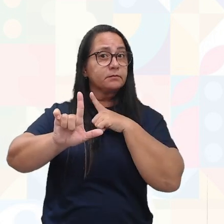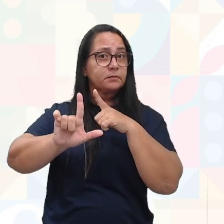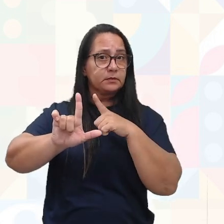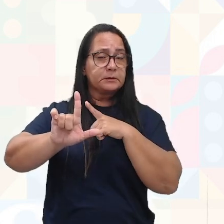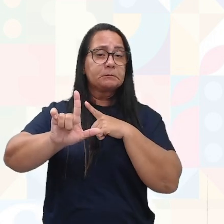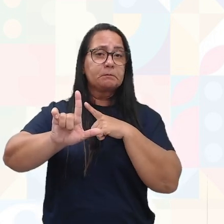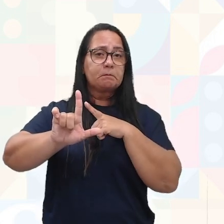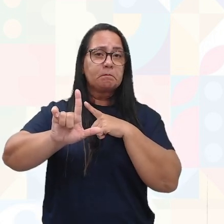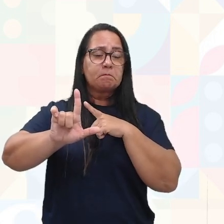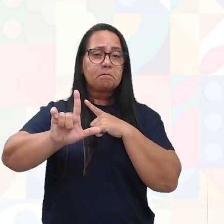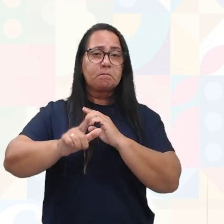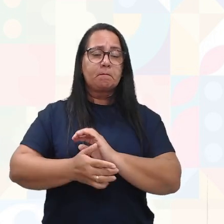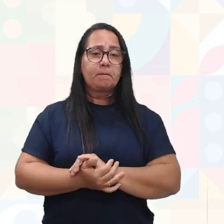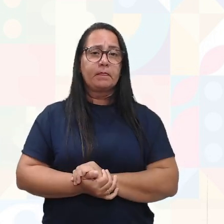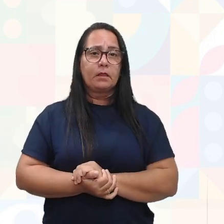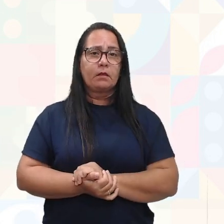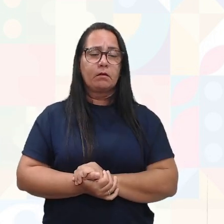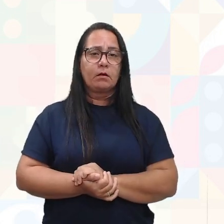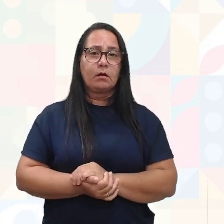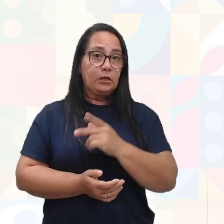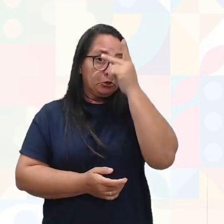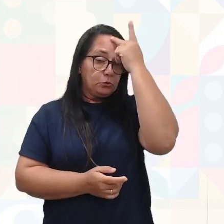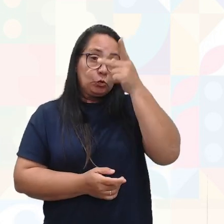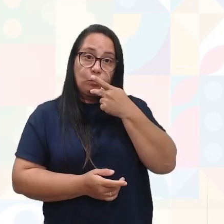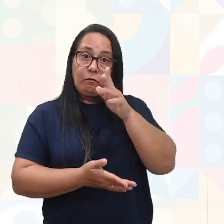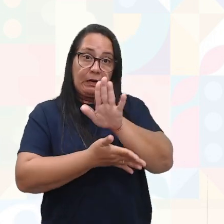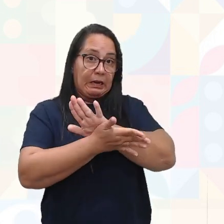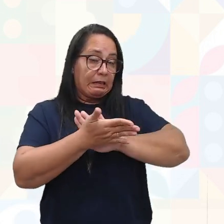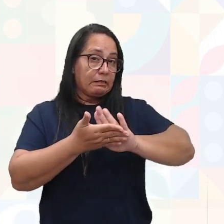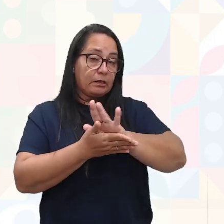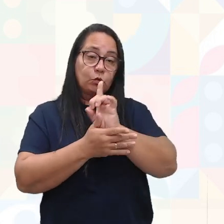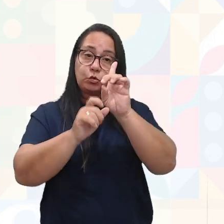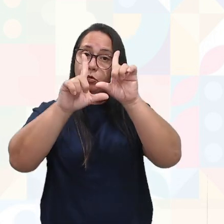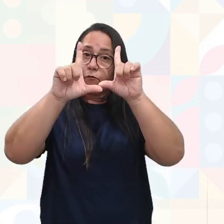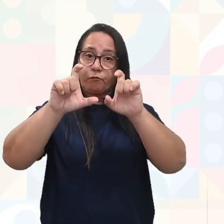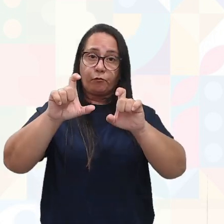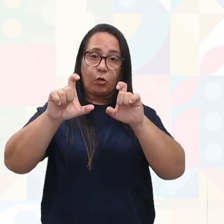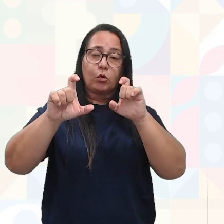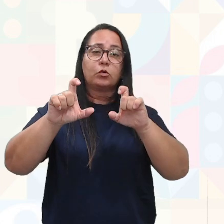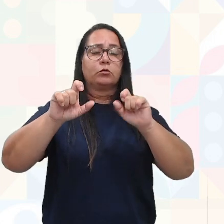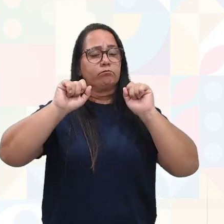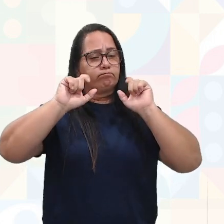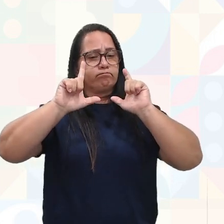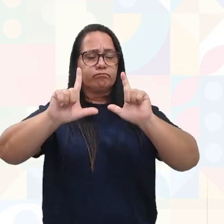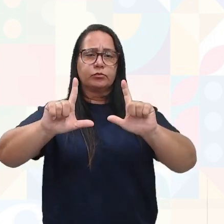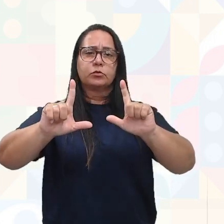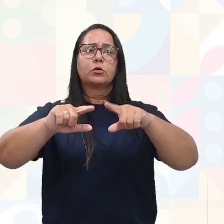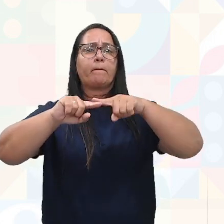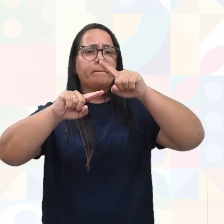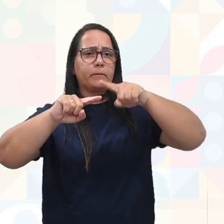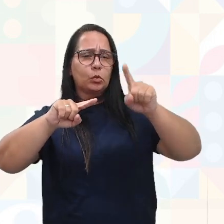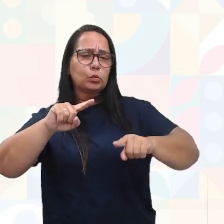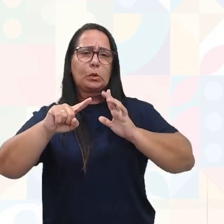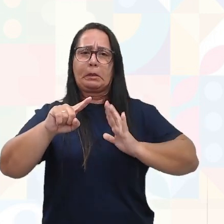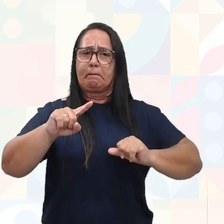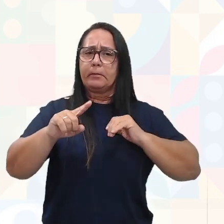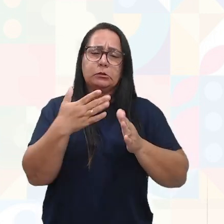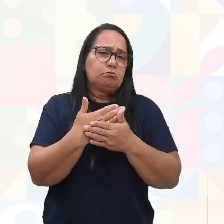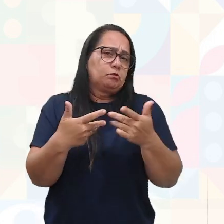tem ninguém falando. É uma propaganda, é uma foto que você está vendo de uma propaganda, de um produto de limpeza, de